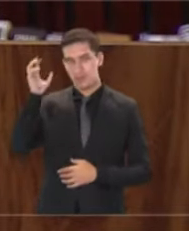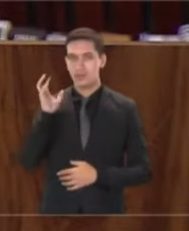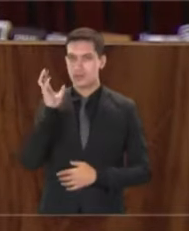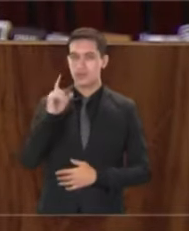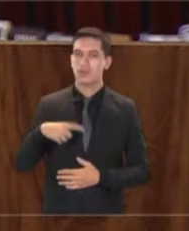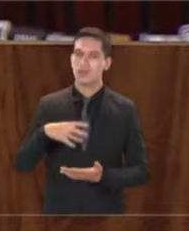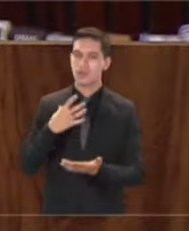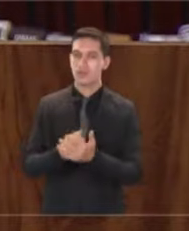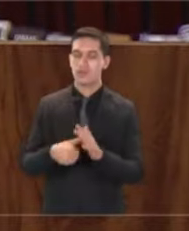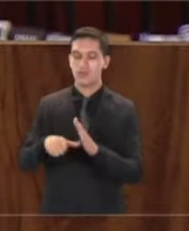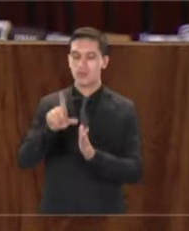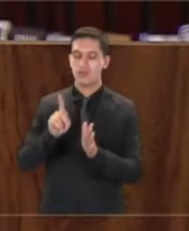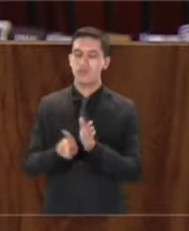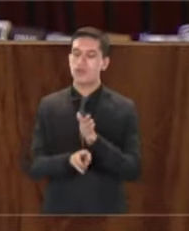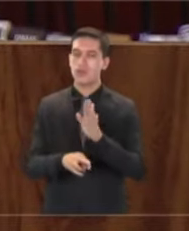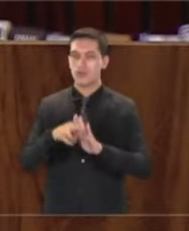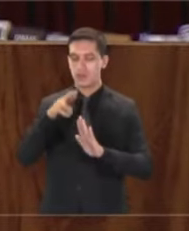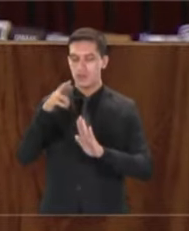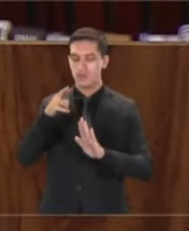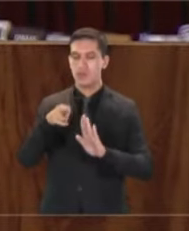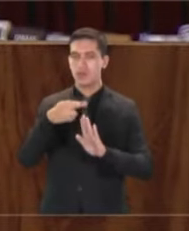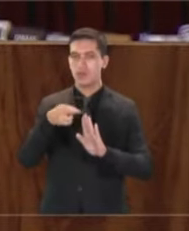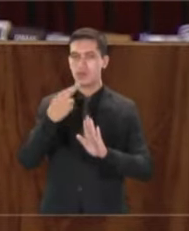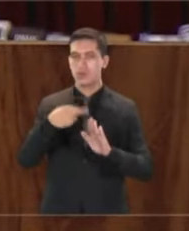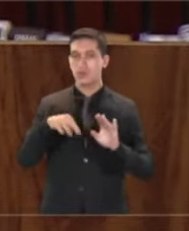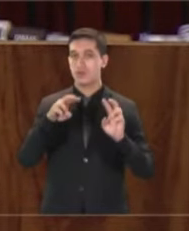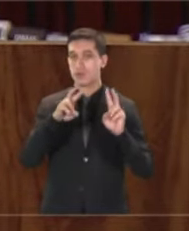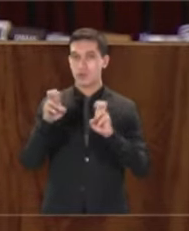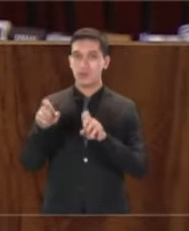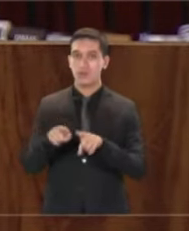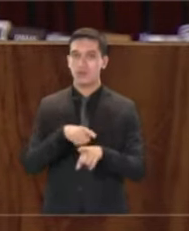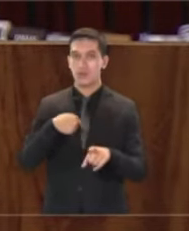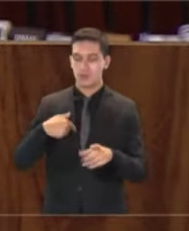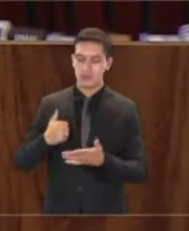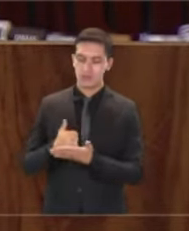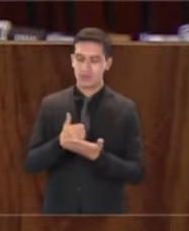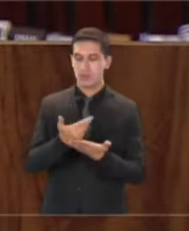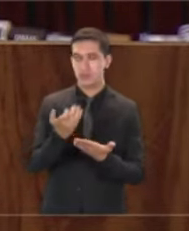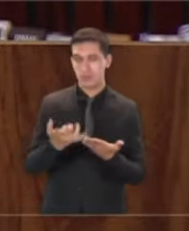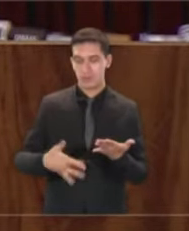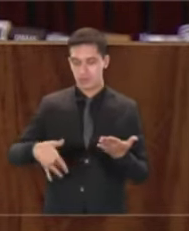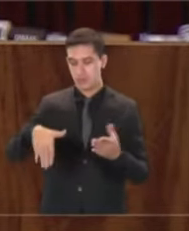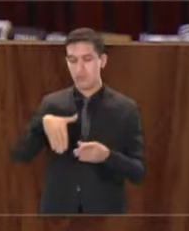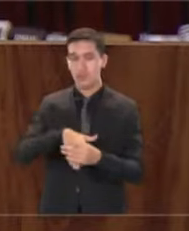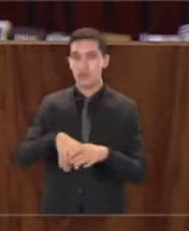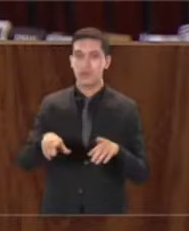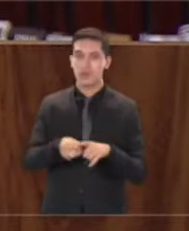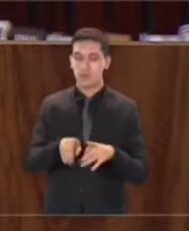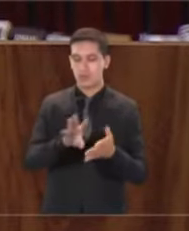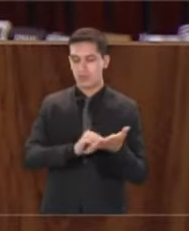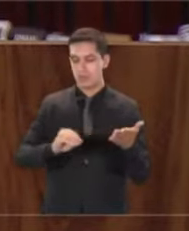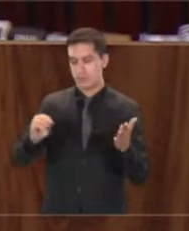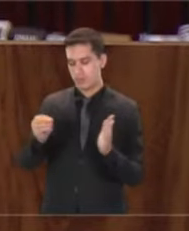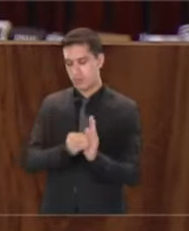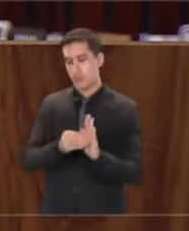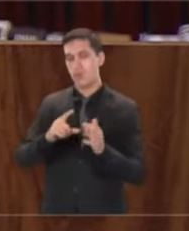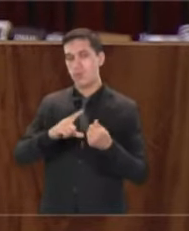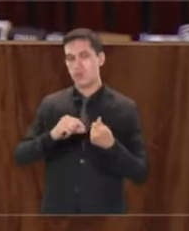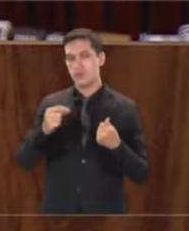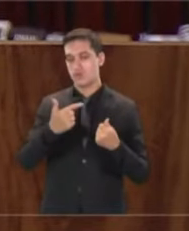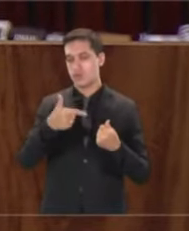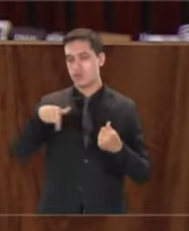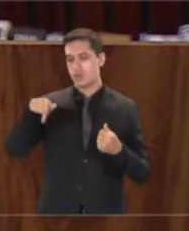resolução tratando do tema e no sentido do voto que trago, e aí faço a transcrição do artigo